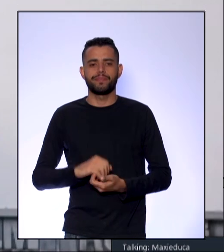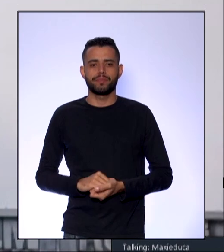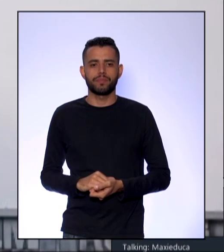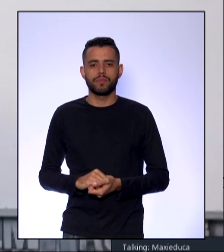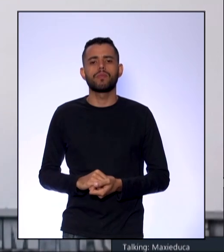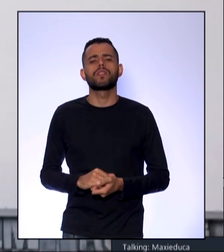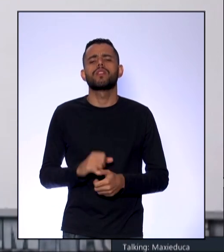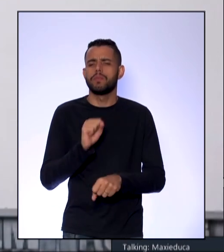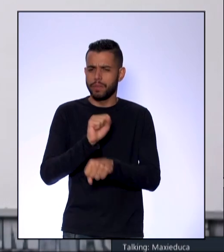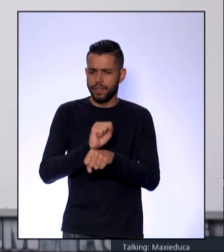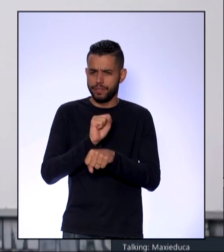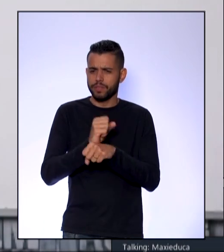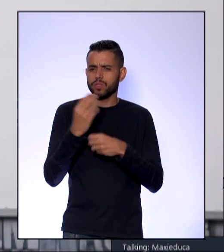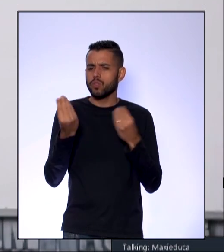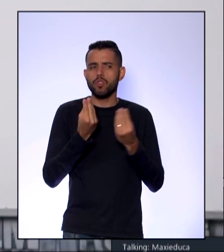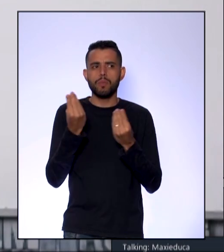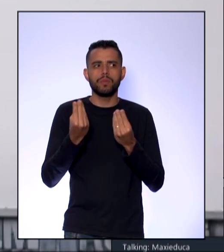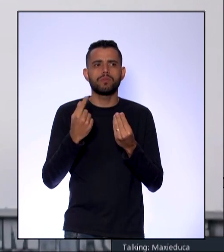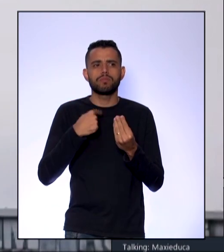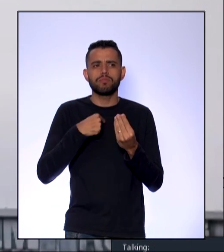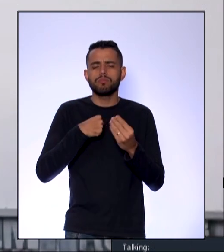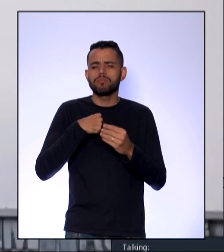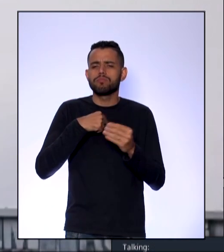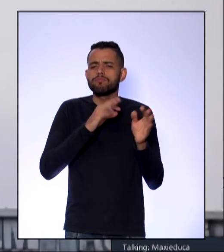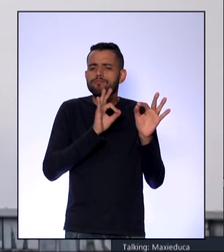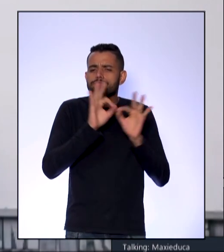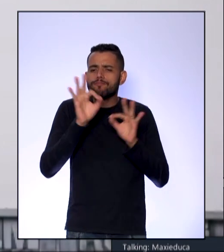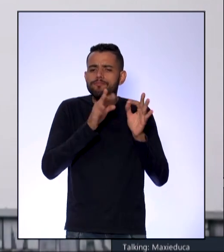montar cronologicamente falando, tá?